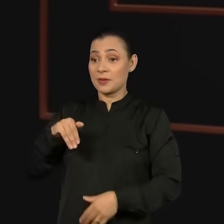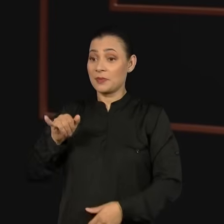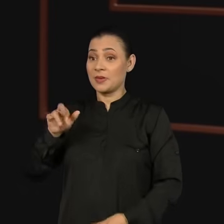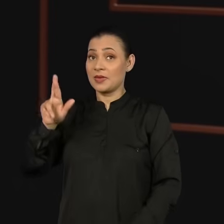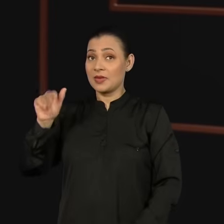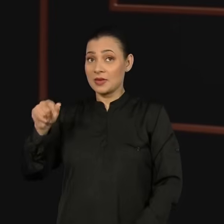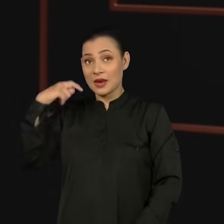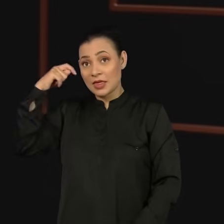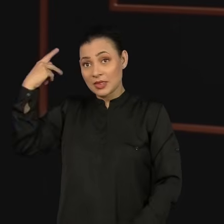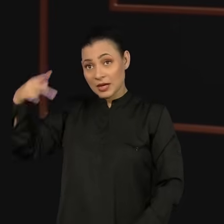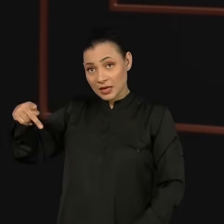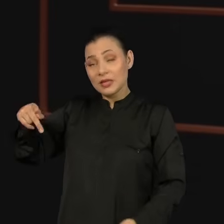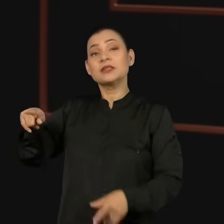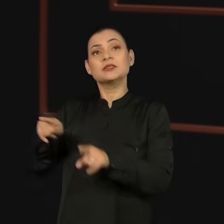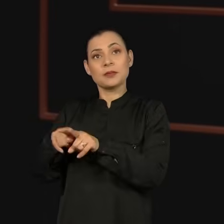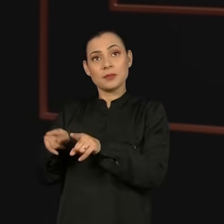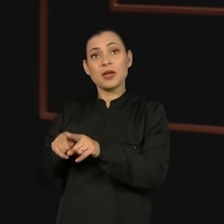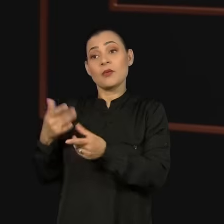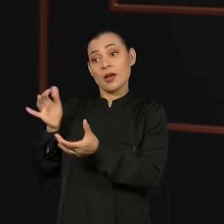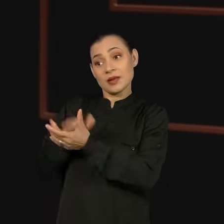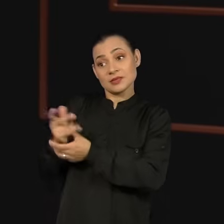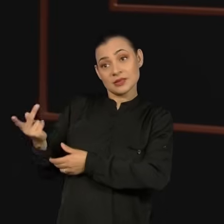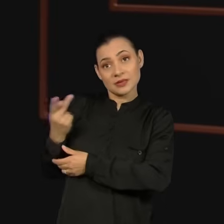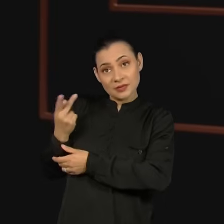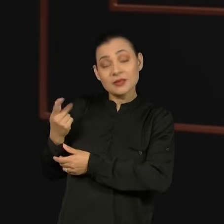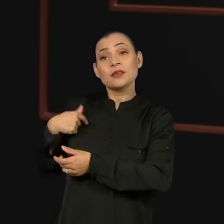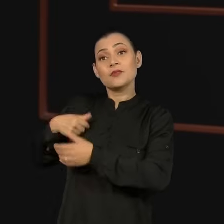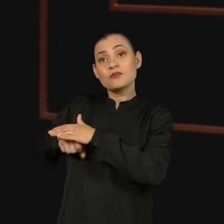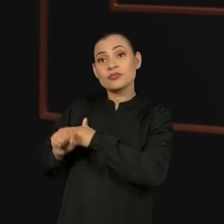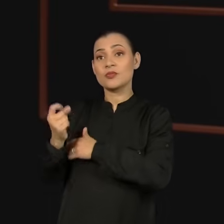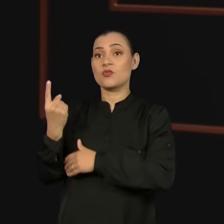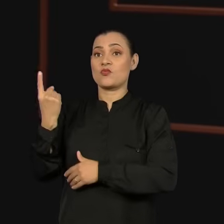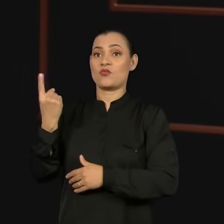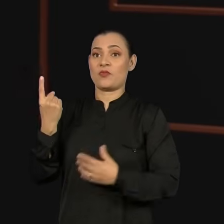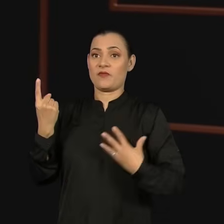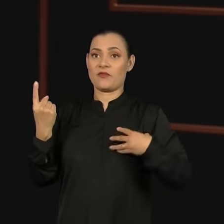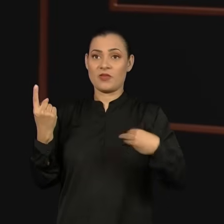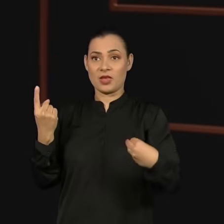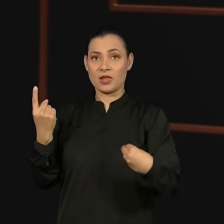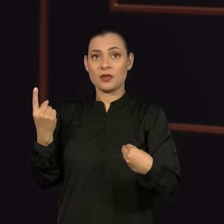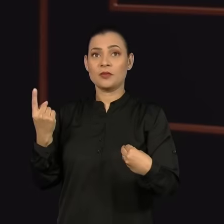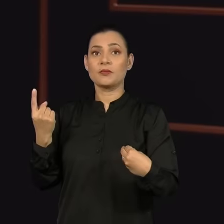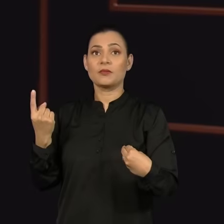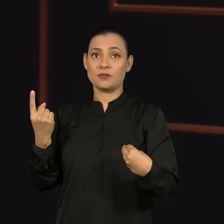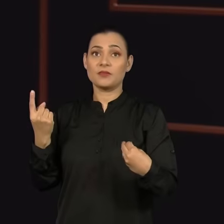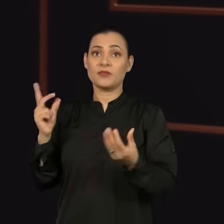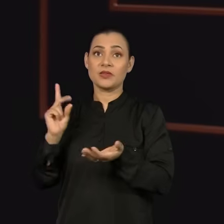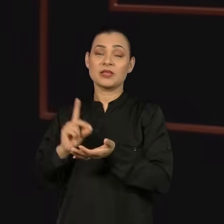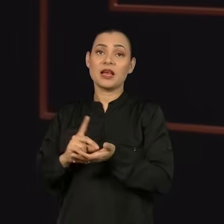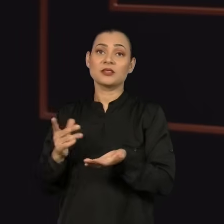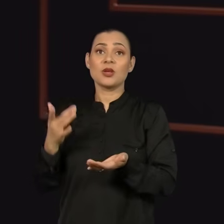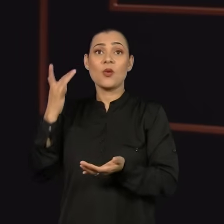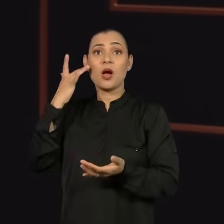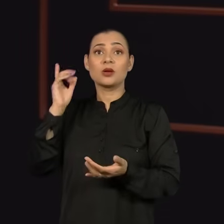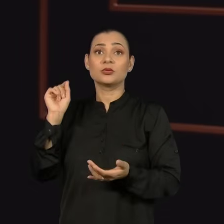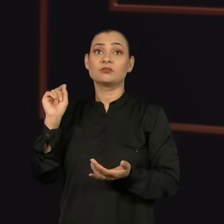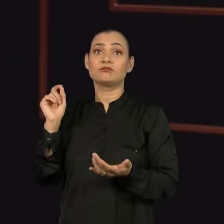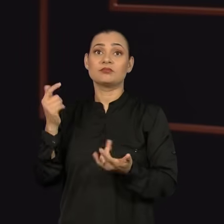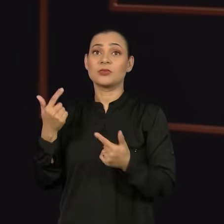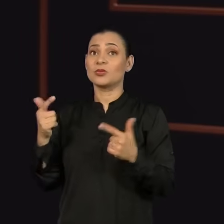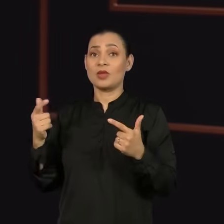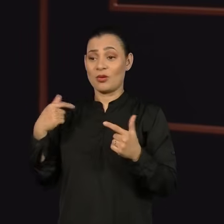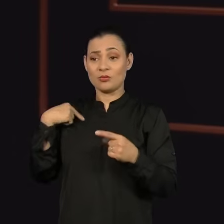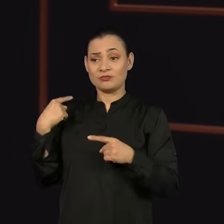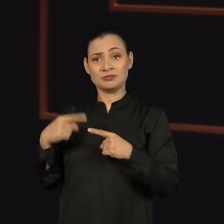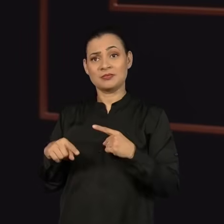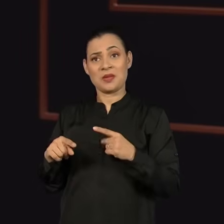atriz do Pod Minoga, né? E a gente teve um filho rápido. Eu acho que eu não tinha a menor condição de ser